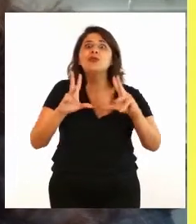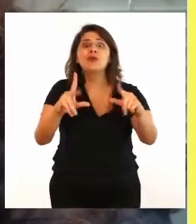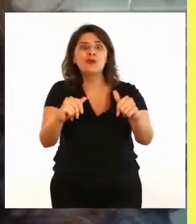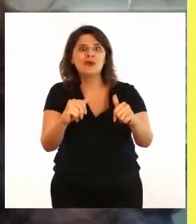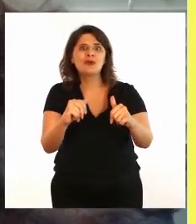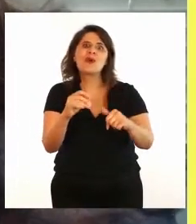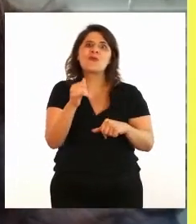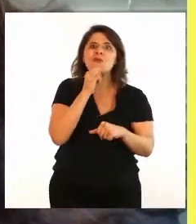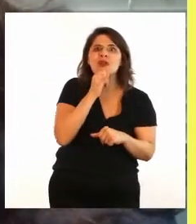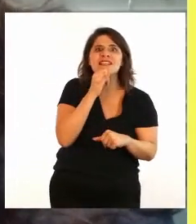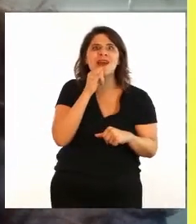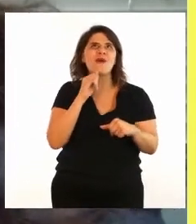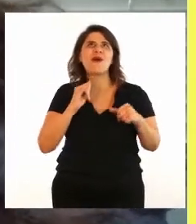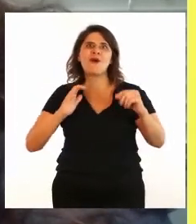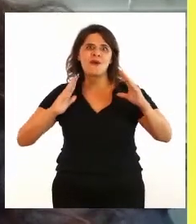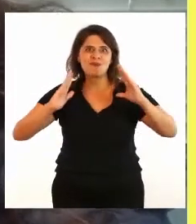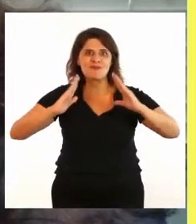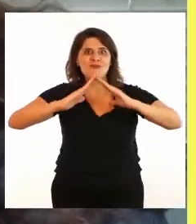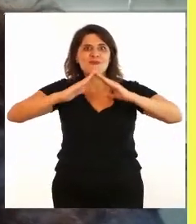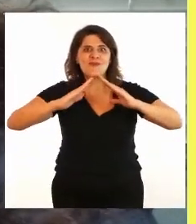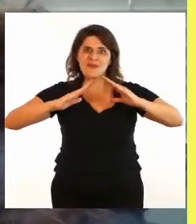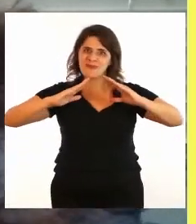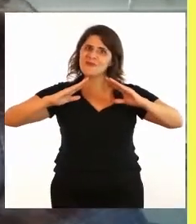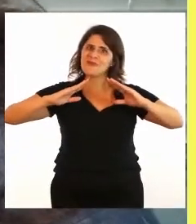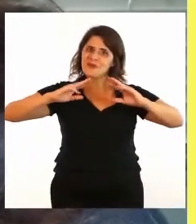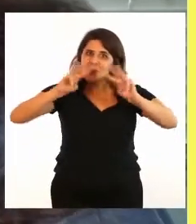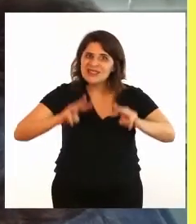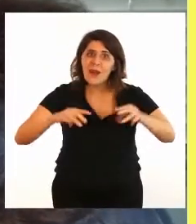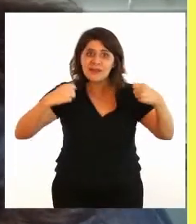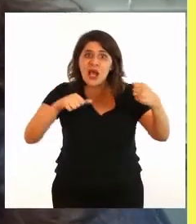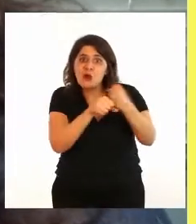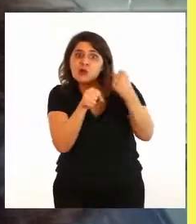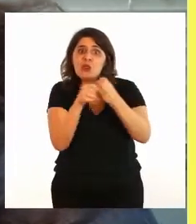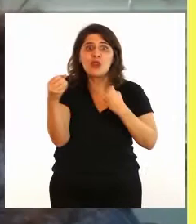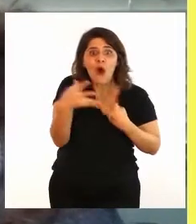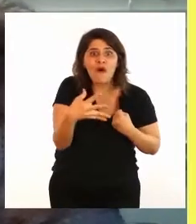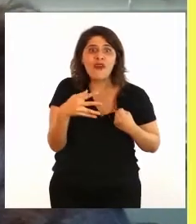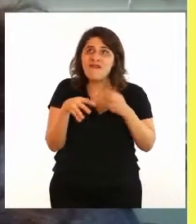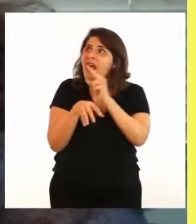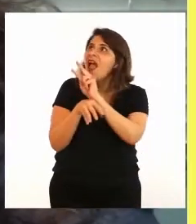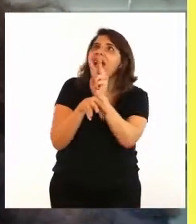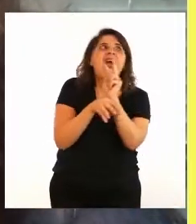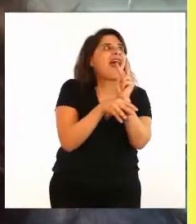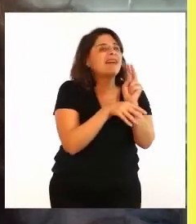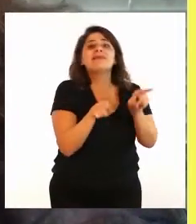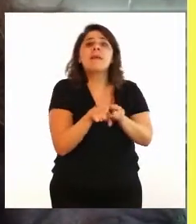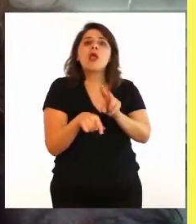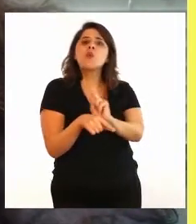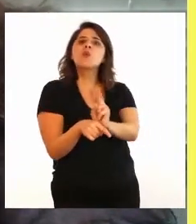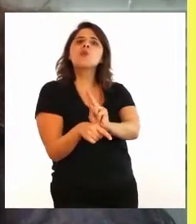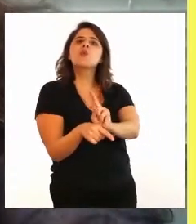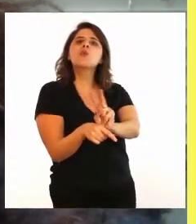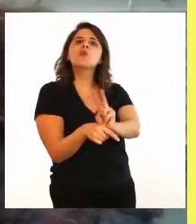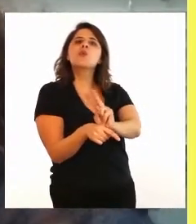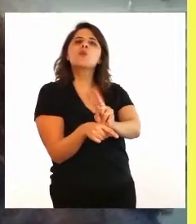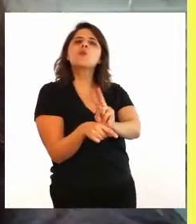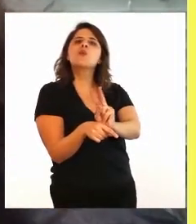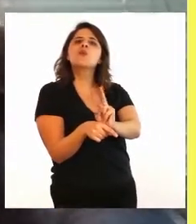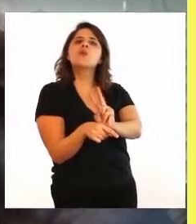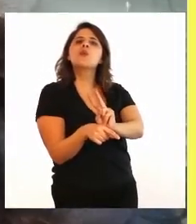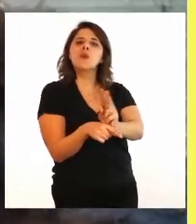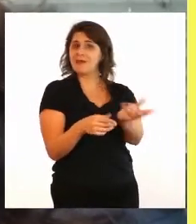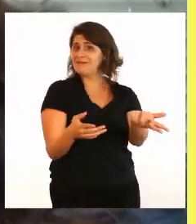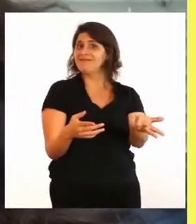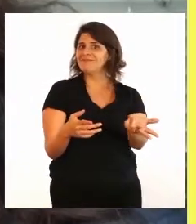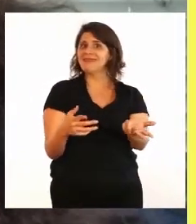da reconstrução do museu, tudo ele lá. Então por isso que eu falei, ele tá bem como um guardião na porta de entrada. Você